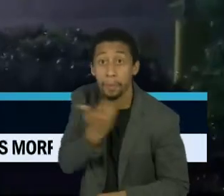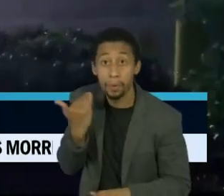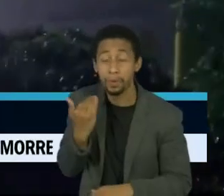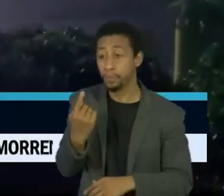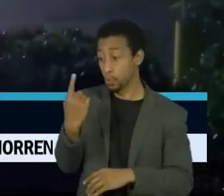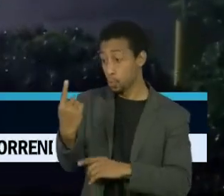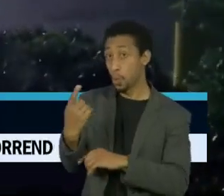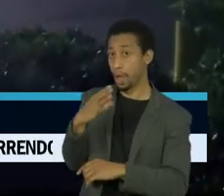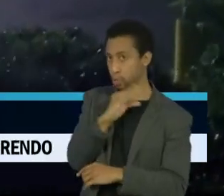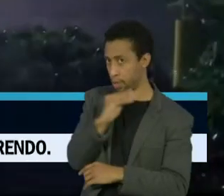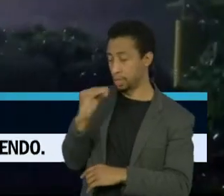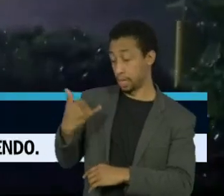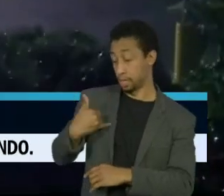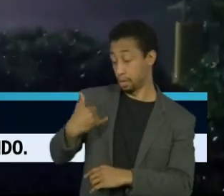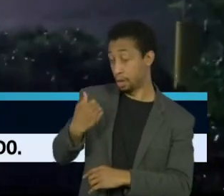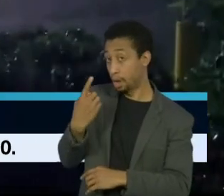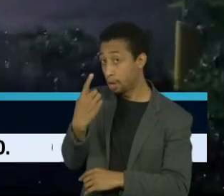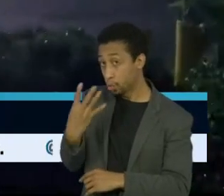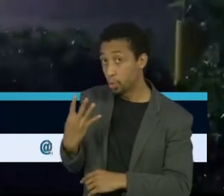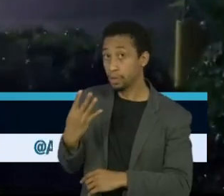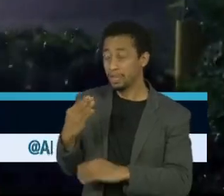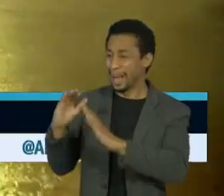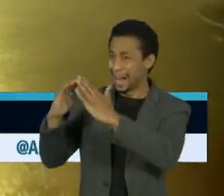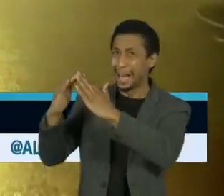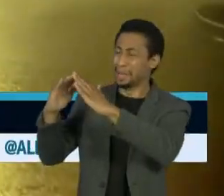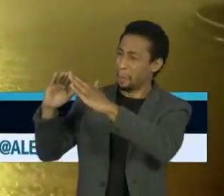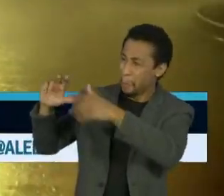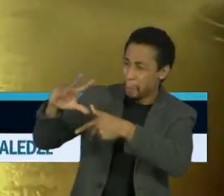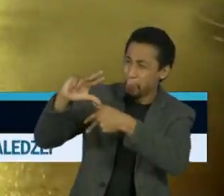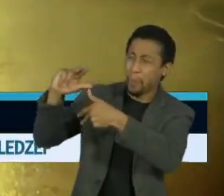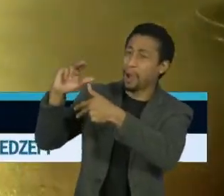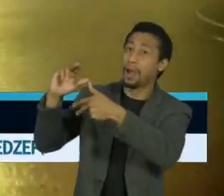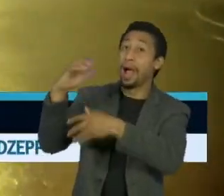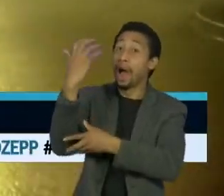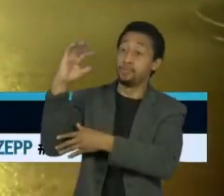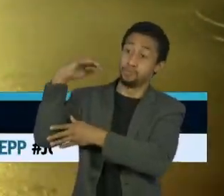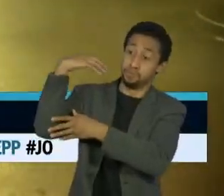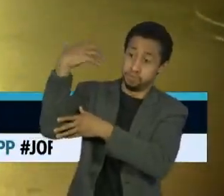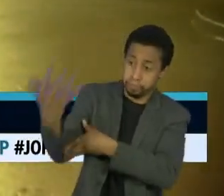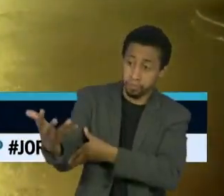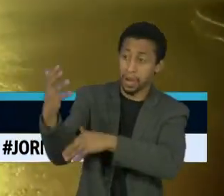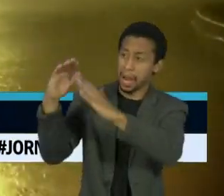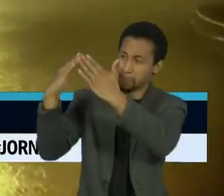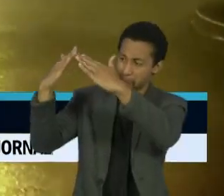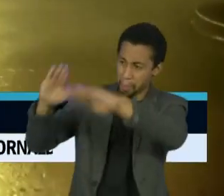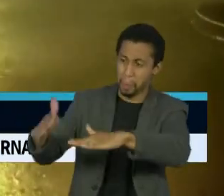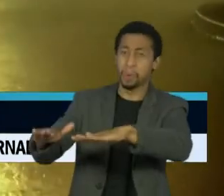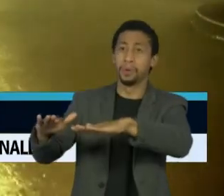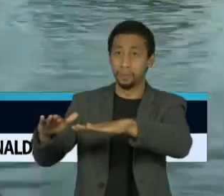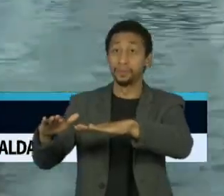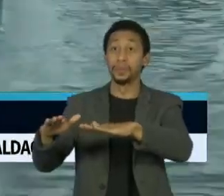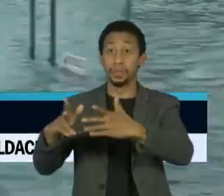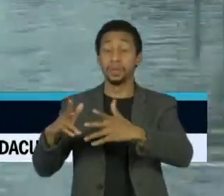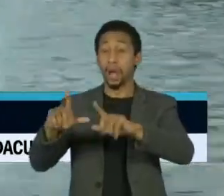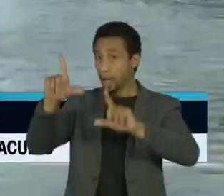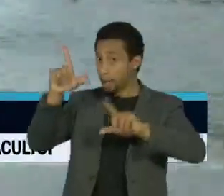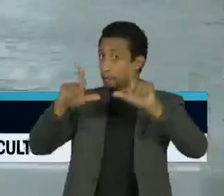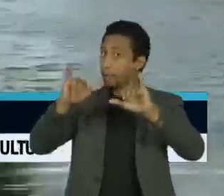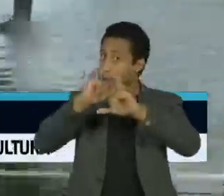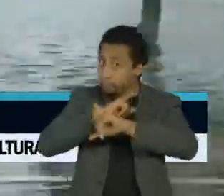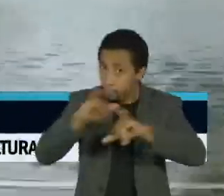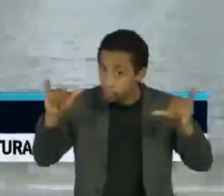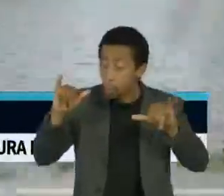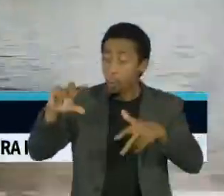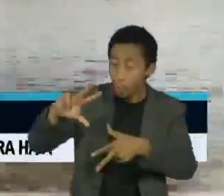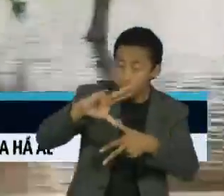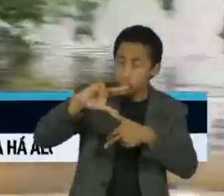uma adolescente de 14 anos que teve a casa atingida por uma árvore. O serviço meteorológico havia alertado que o fenômeno